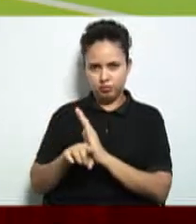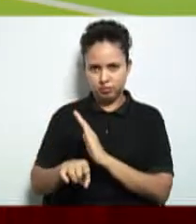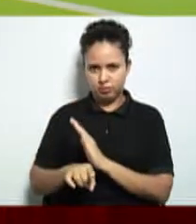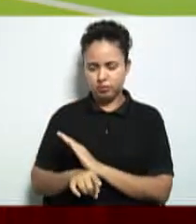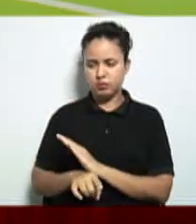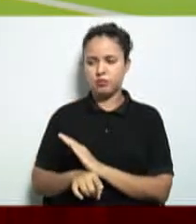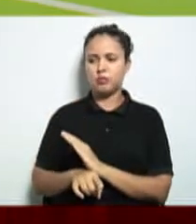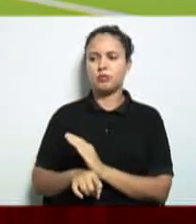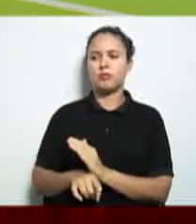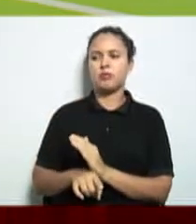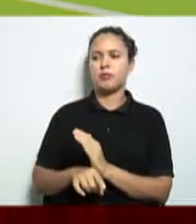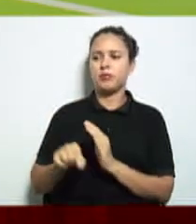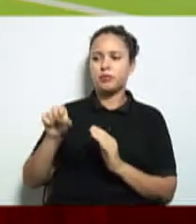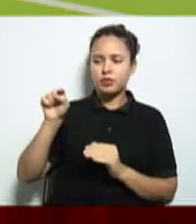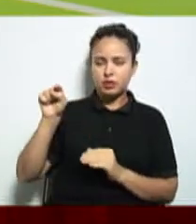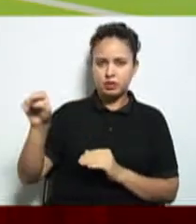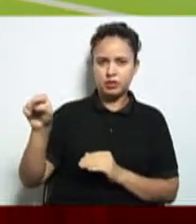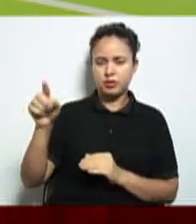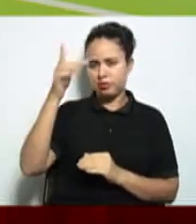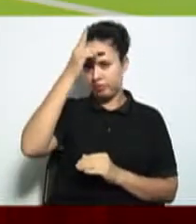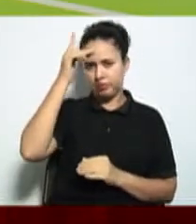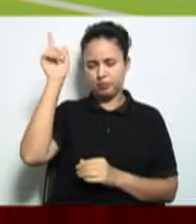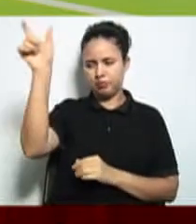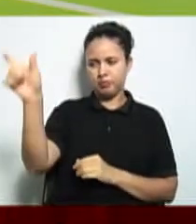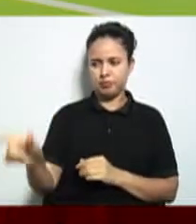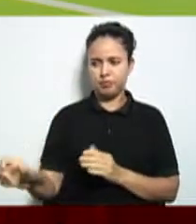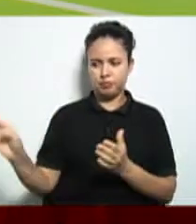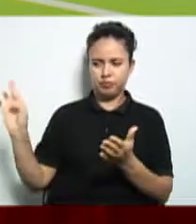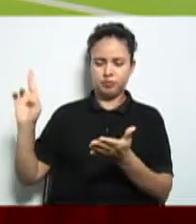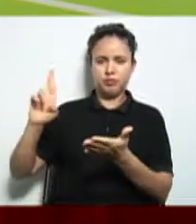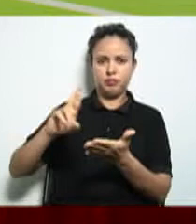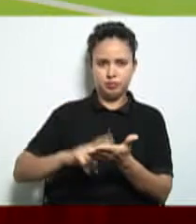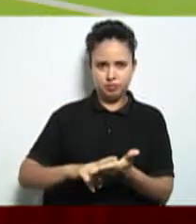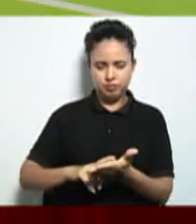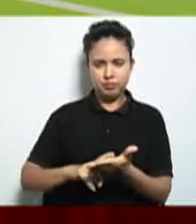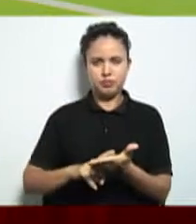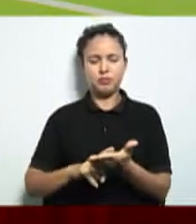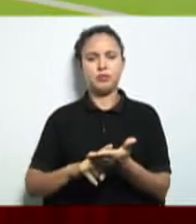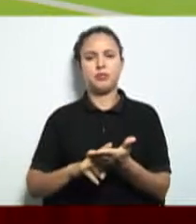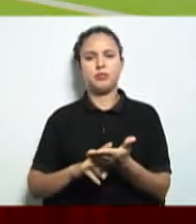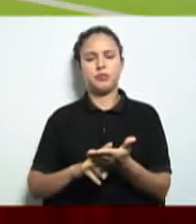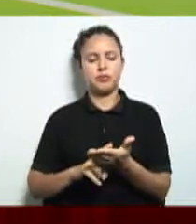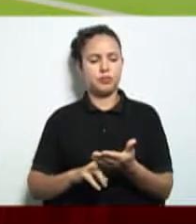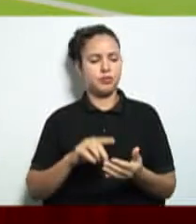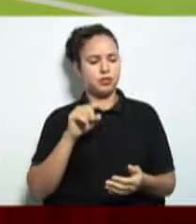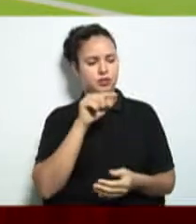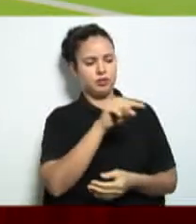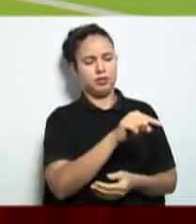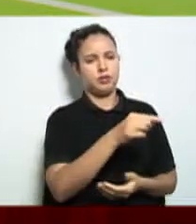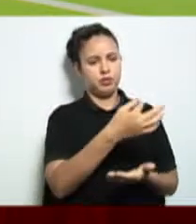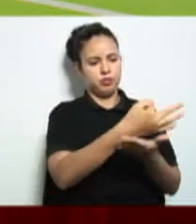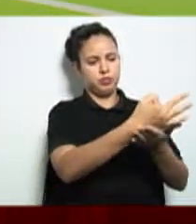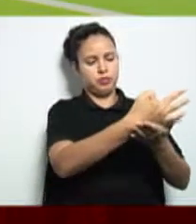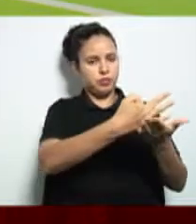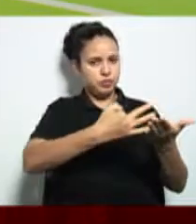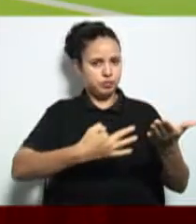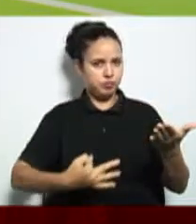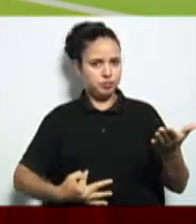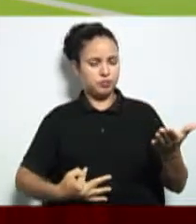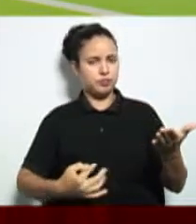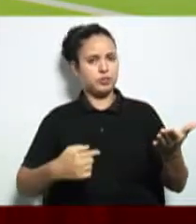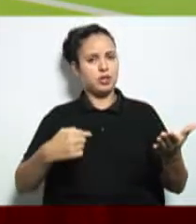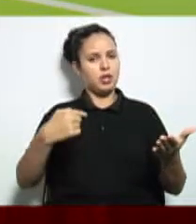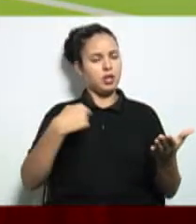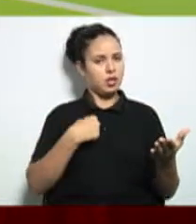de perguntas e o participante responde essas perguntas. Já no formulário, é o pesquisador